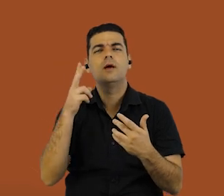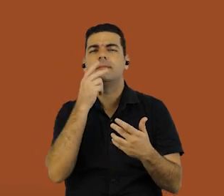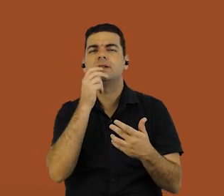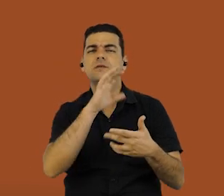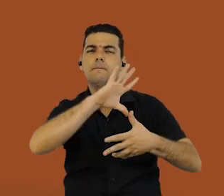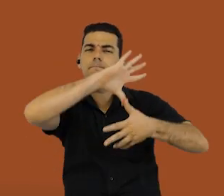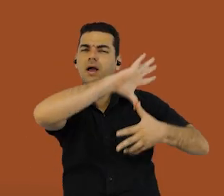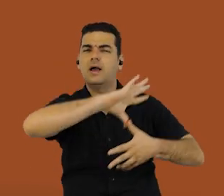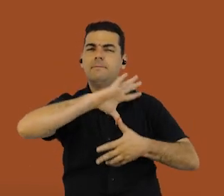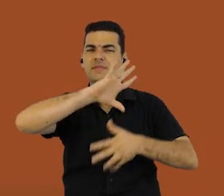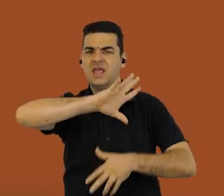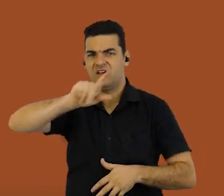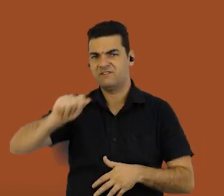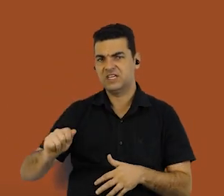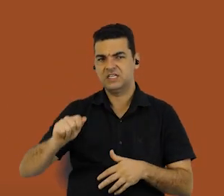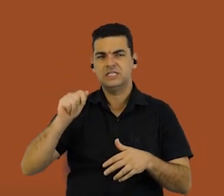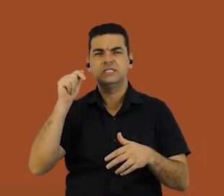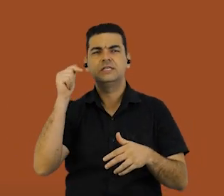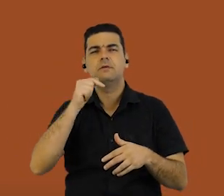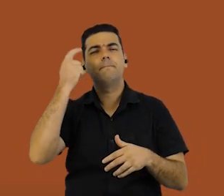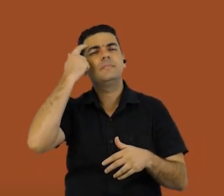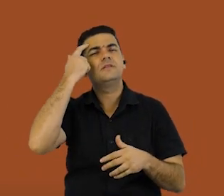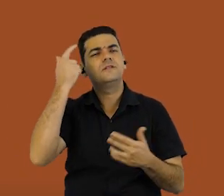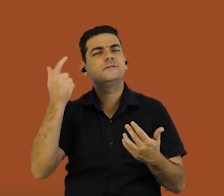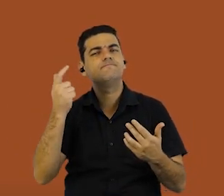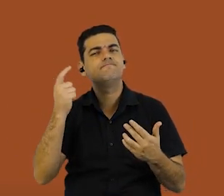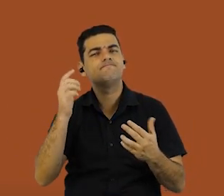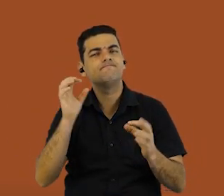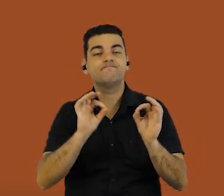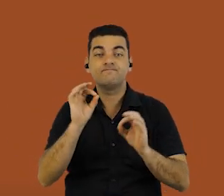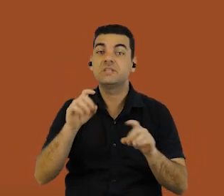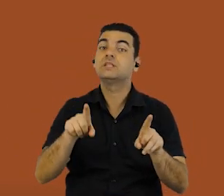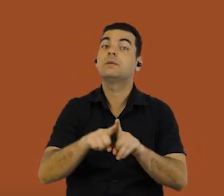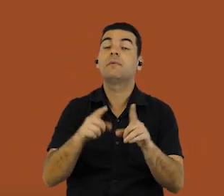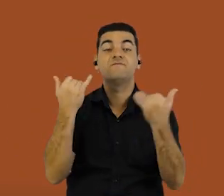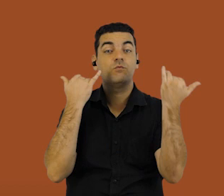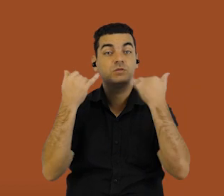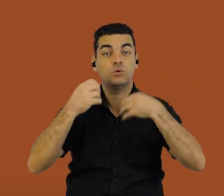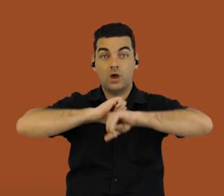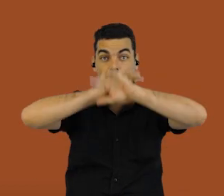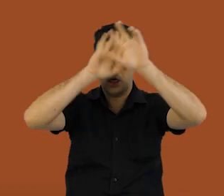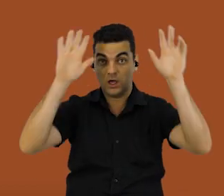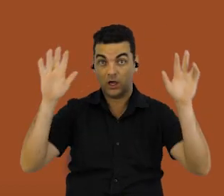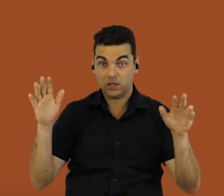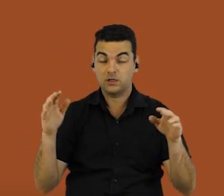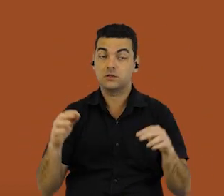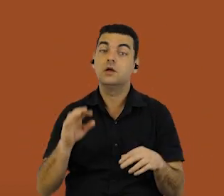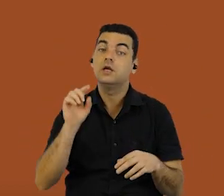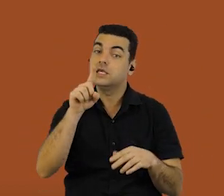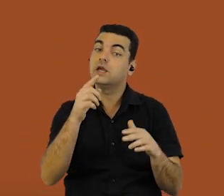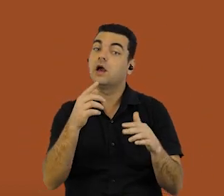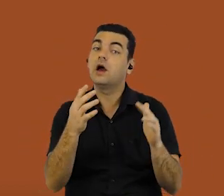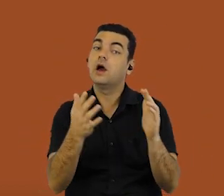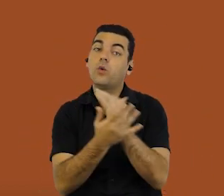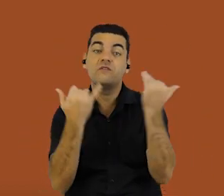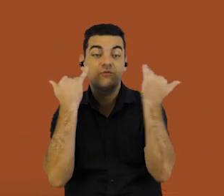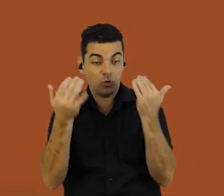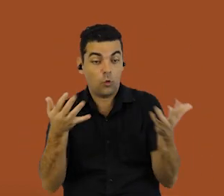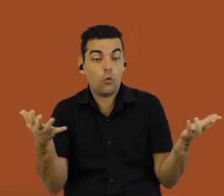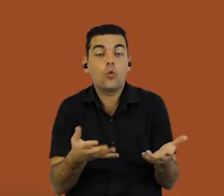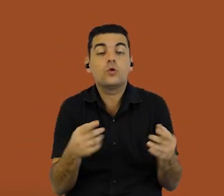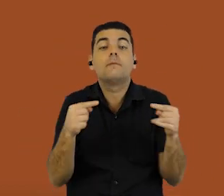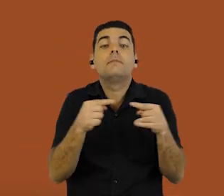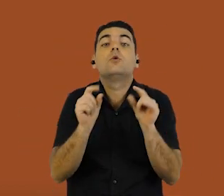geográficos, culturais dos países que a gente está tratando, levar também informações contemporâneas, né? Para não ficar com